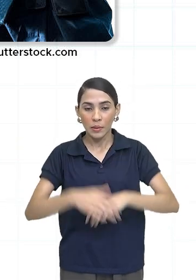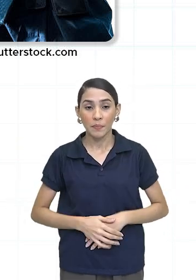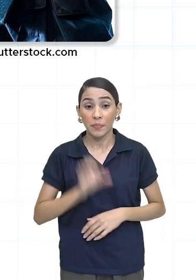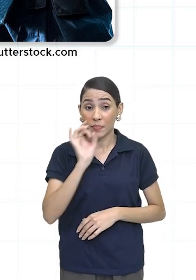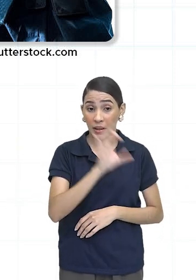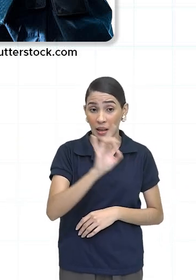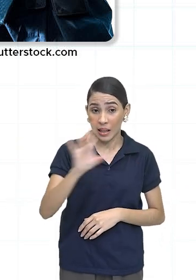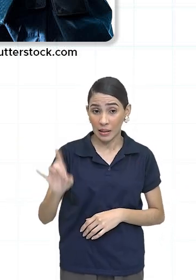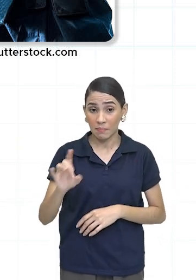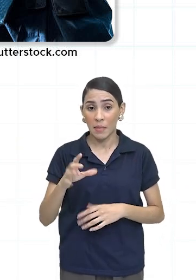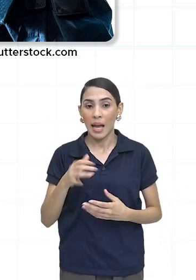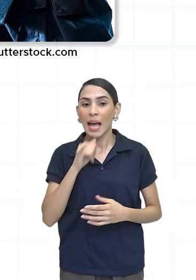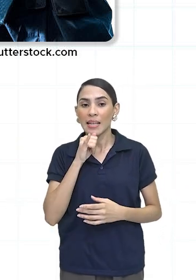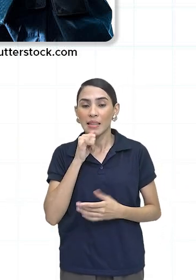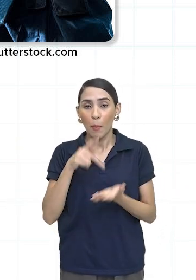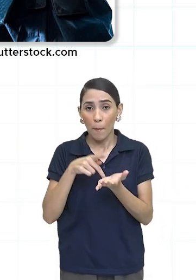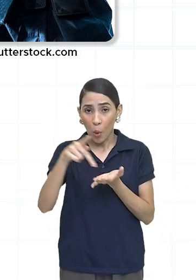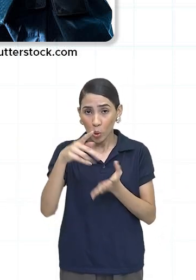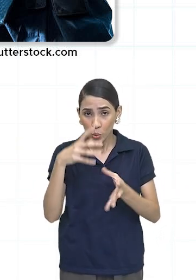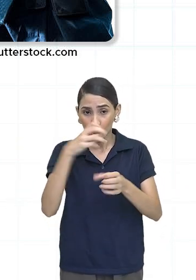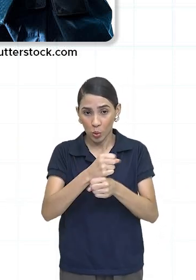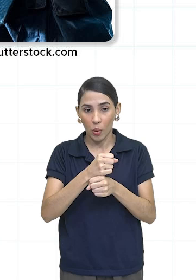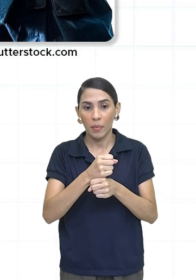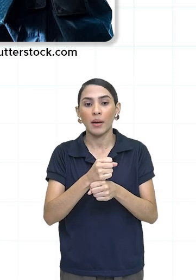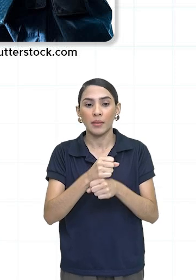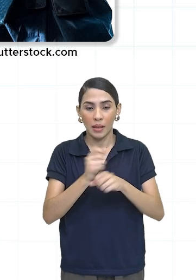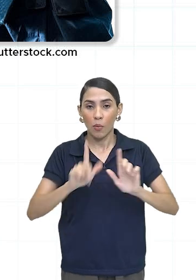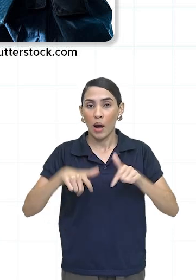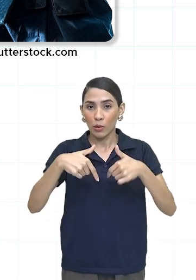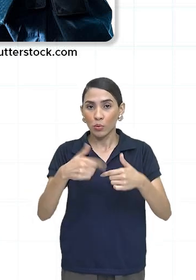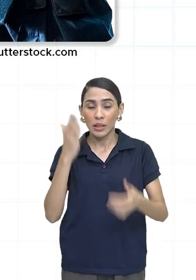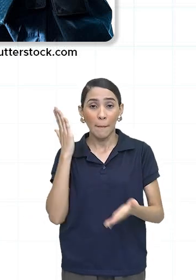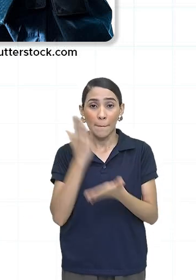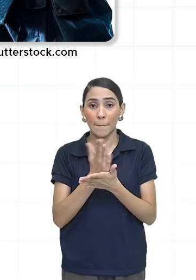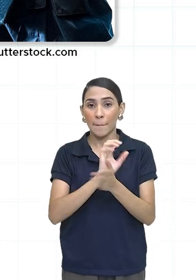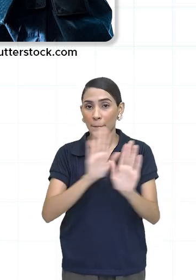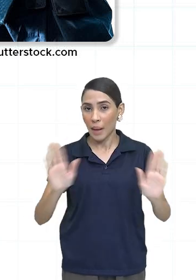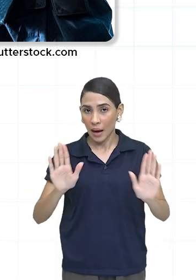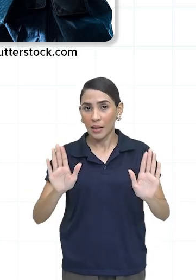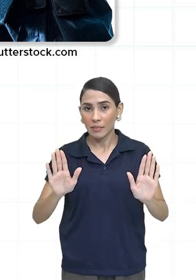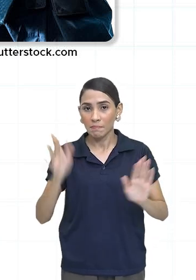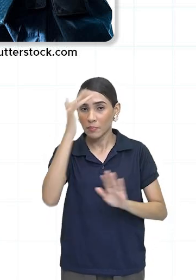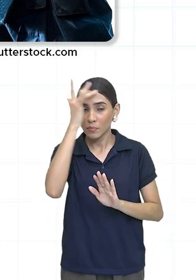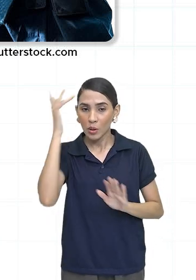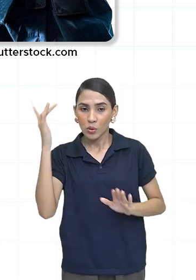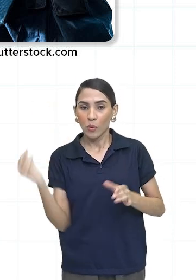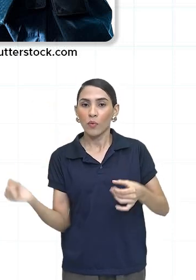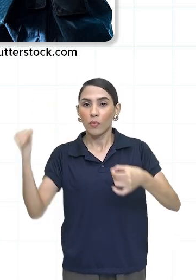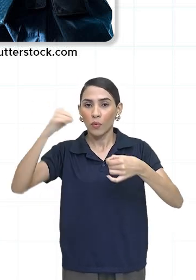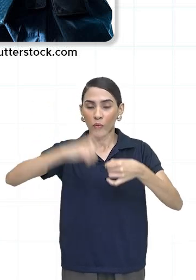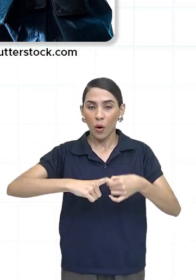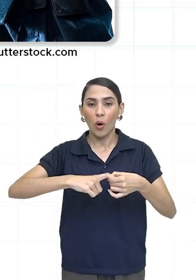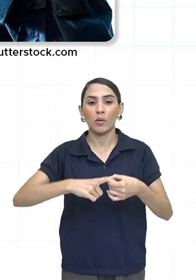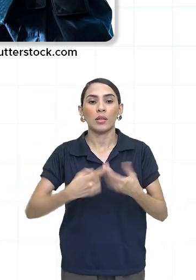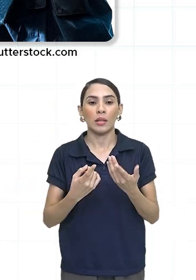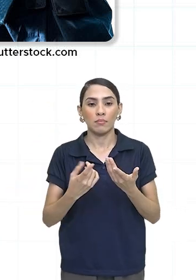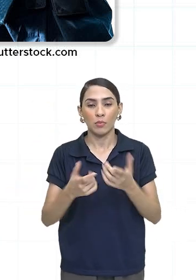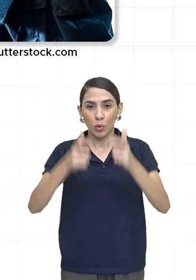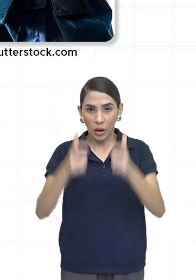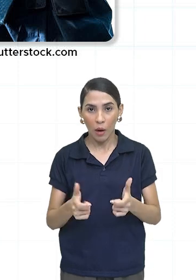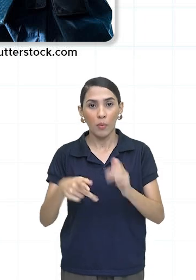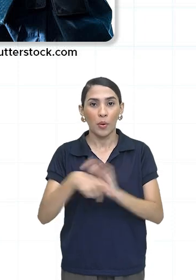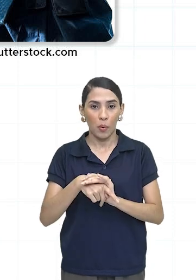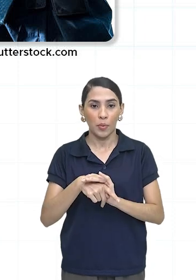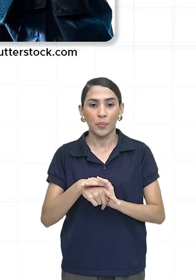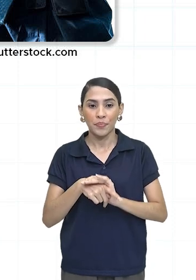Cada vez que um ponto é marcado, a luta é interrompida e os kendokas retornam às suas posições